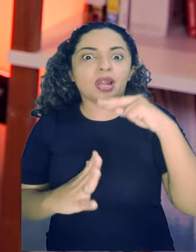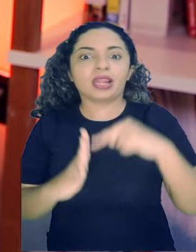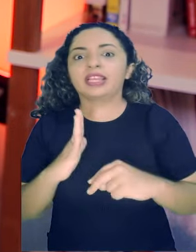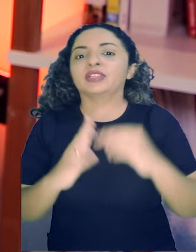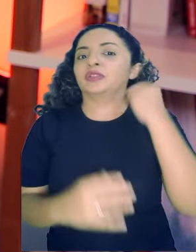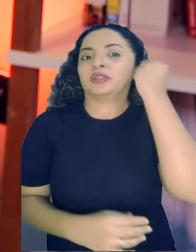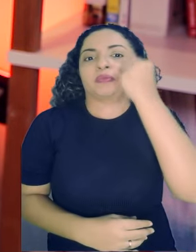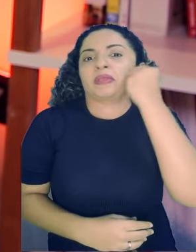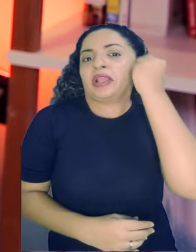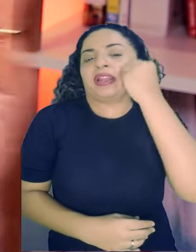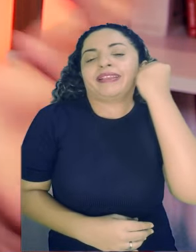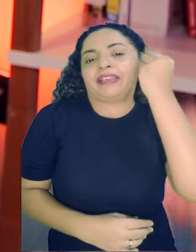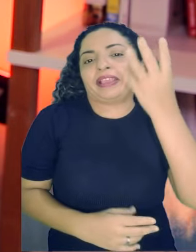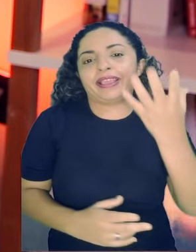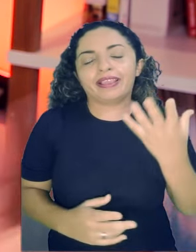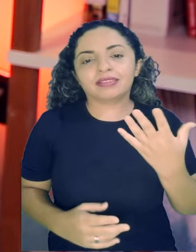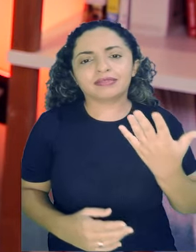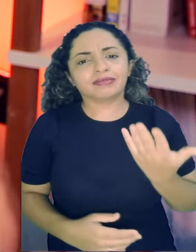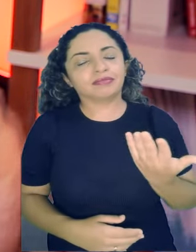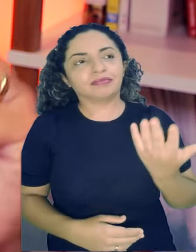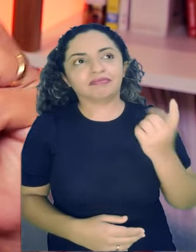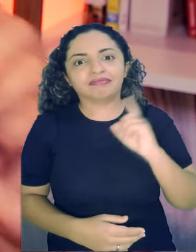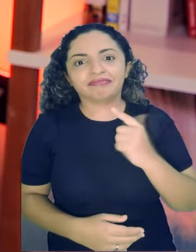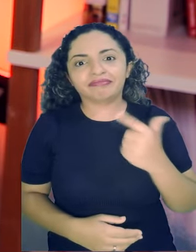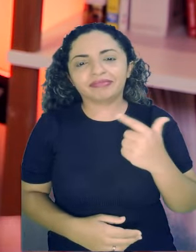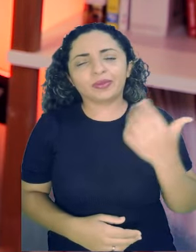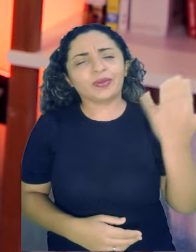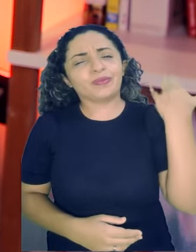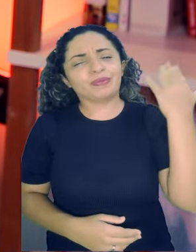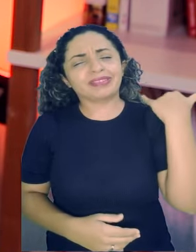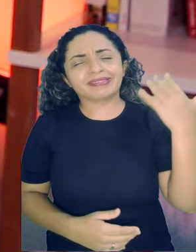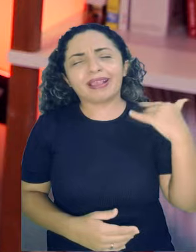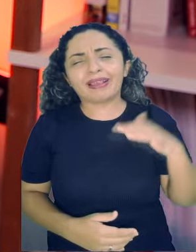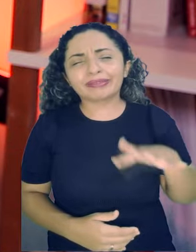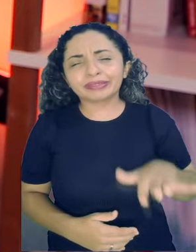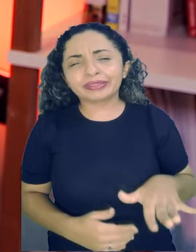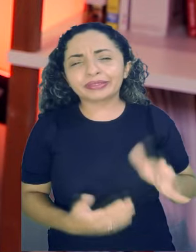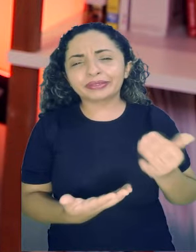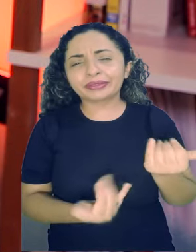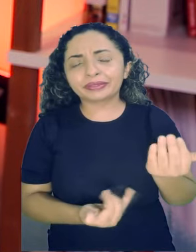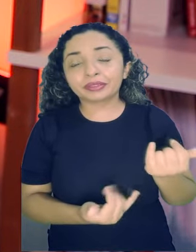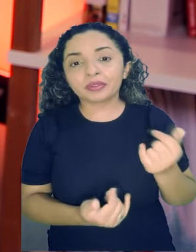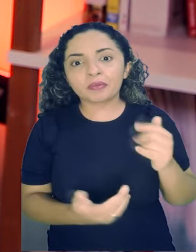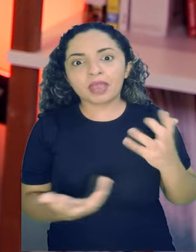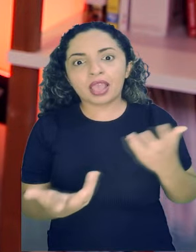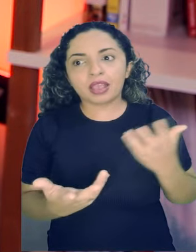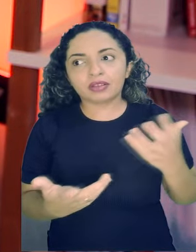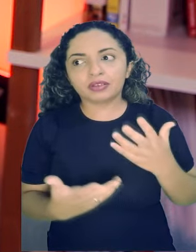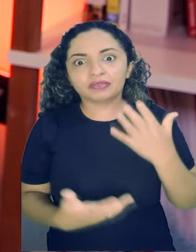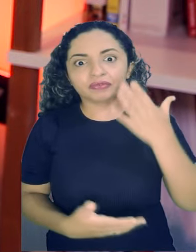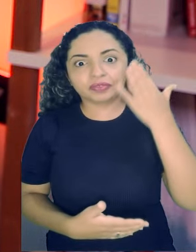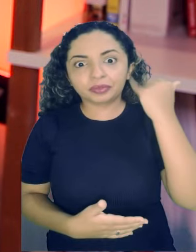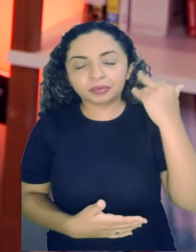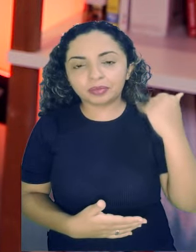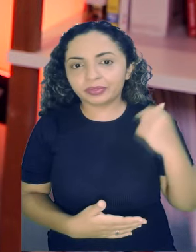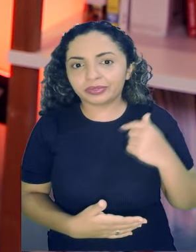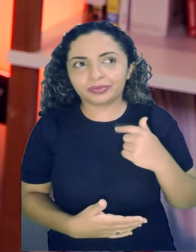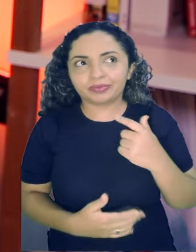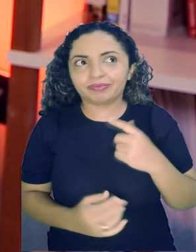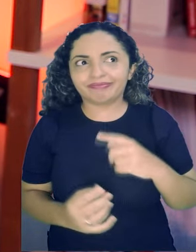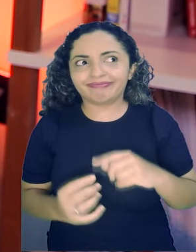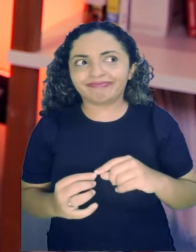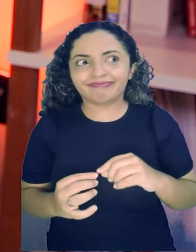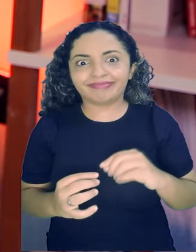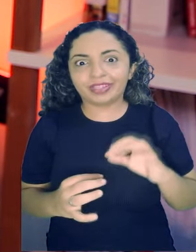de quadrinhos, né? Eu tenho uma experiência de infância lá, de jovem, adolescente, mas desses grandes clássicos eu tô muito